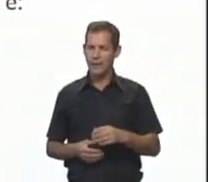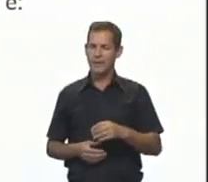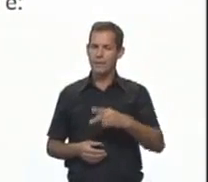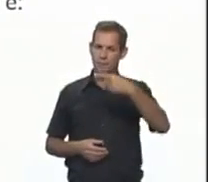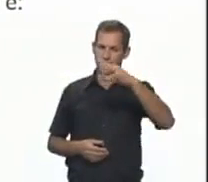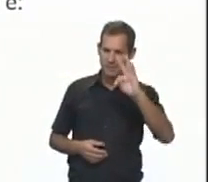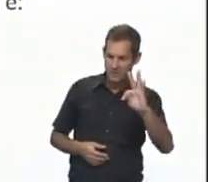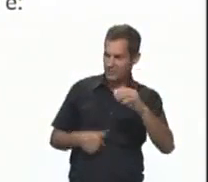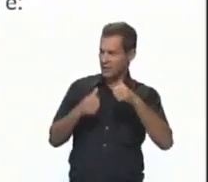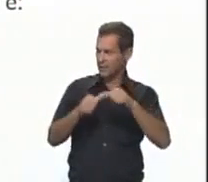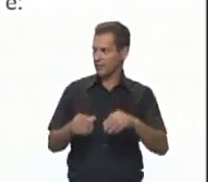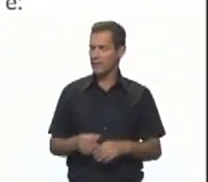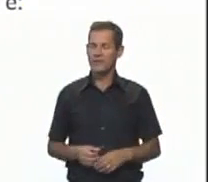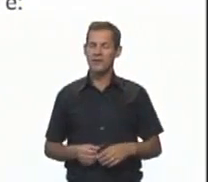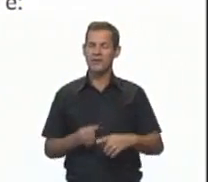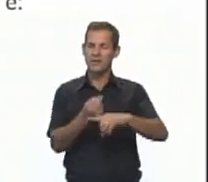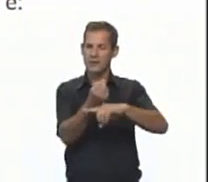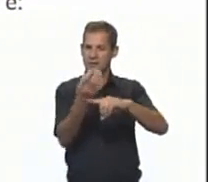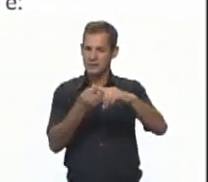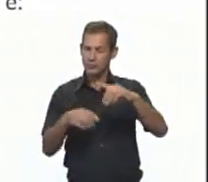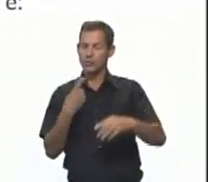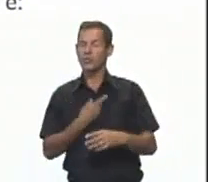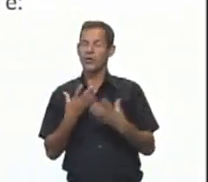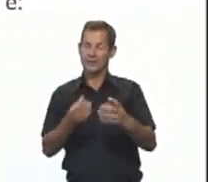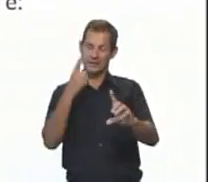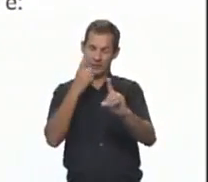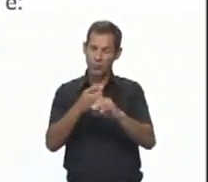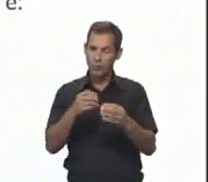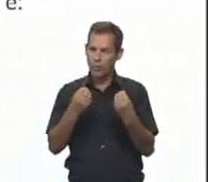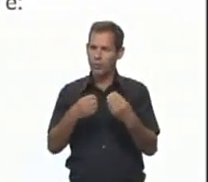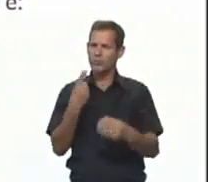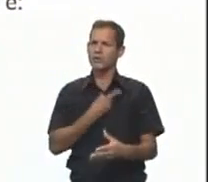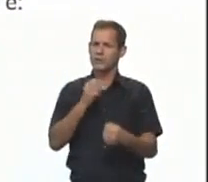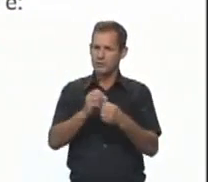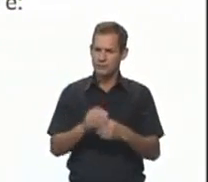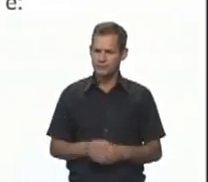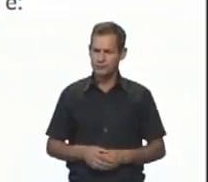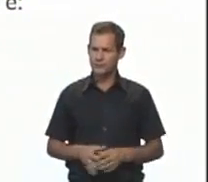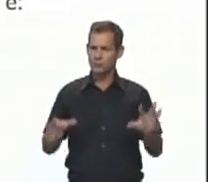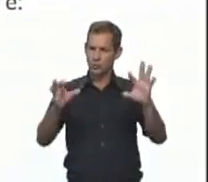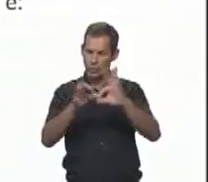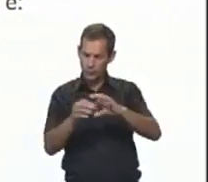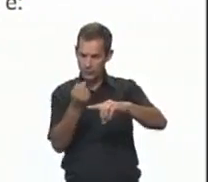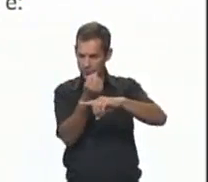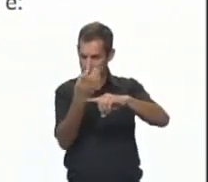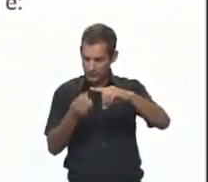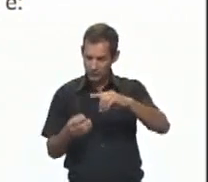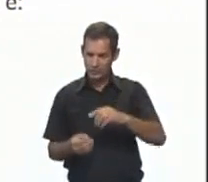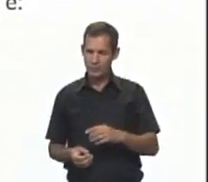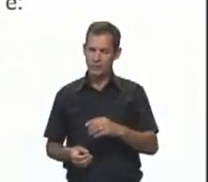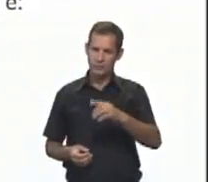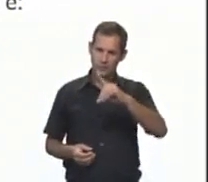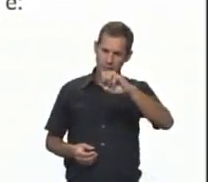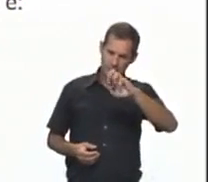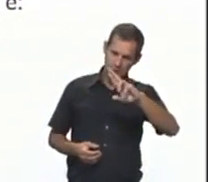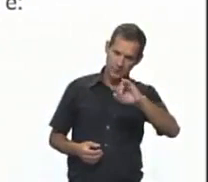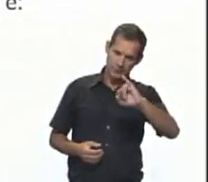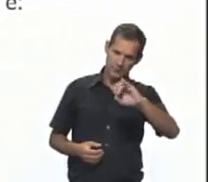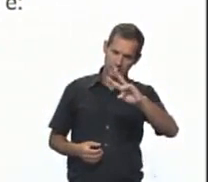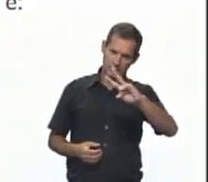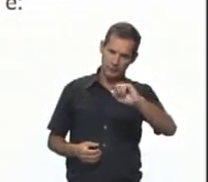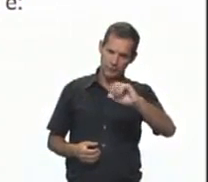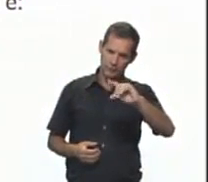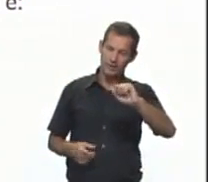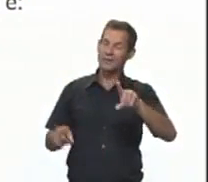de T. É essa a função que nós queremos encontrar. Como que a gente faz isso? Integrando a função derivada. Né?